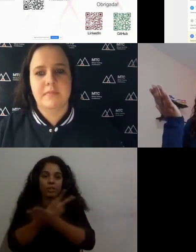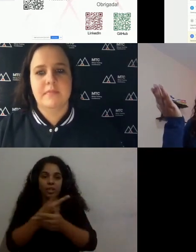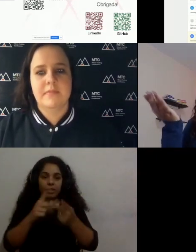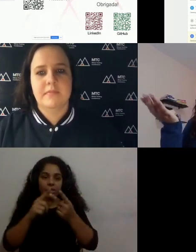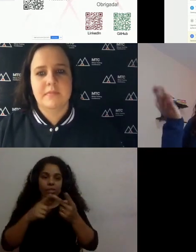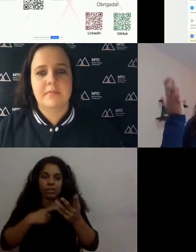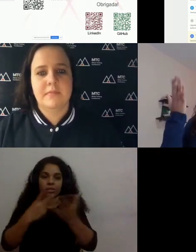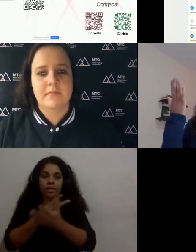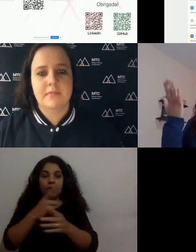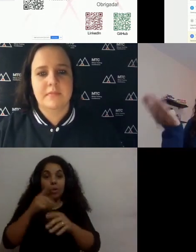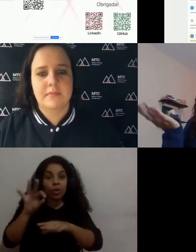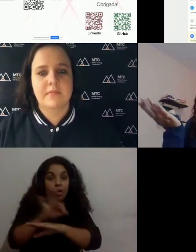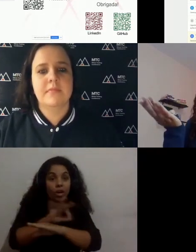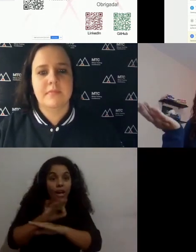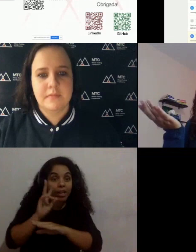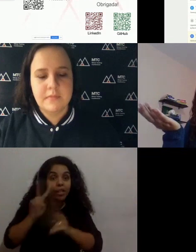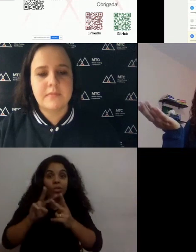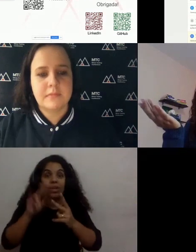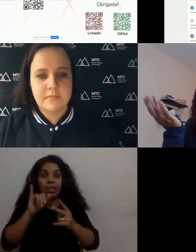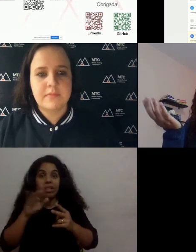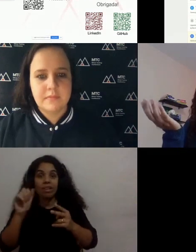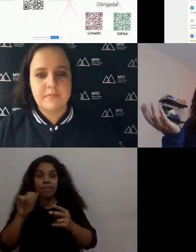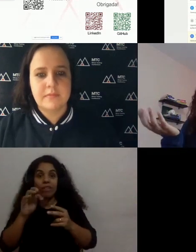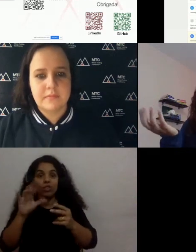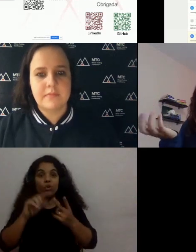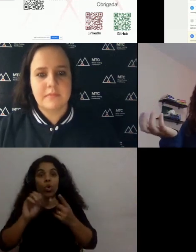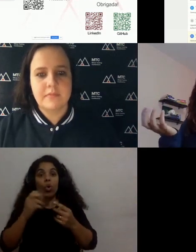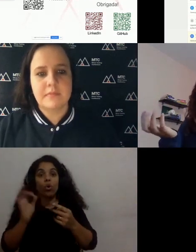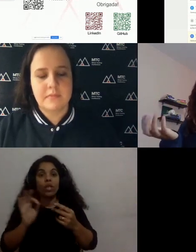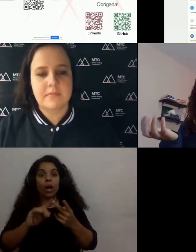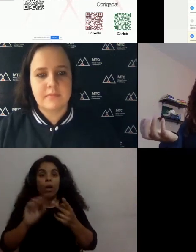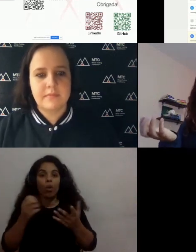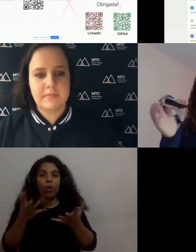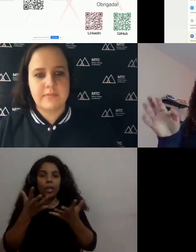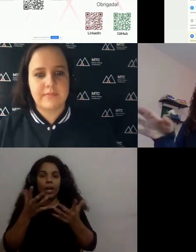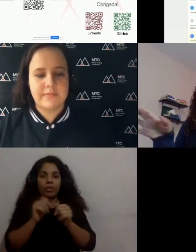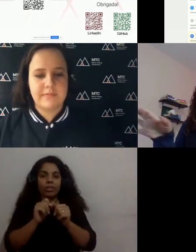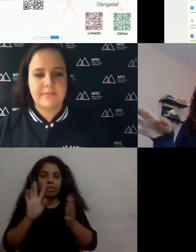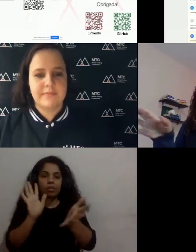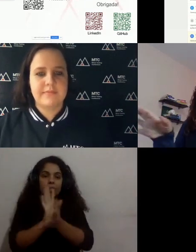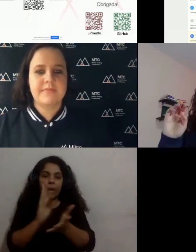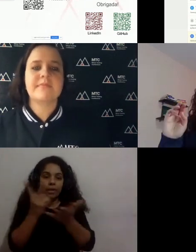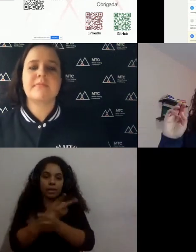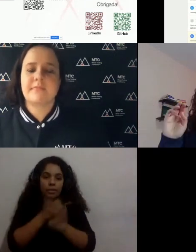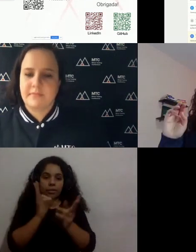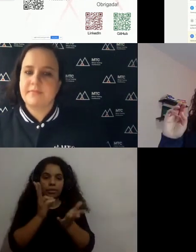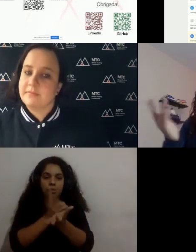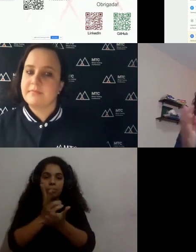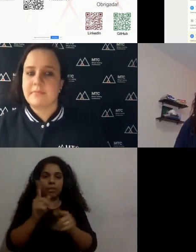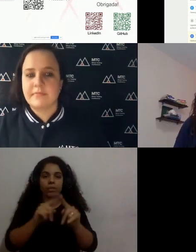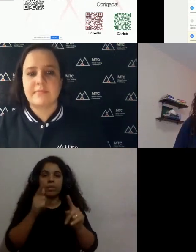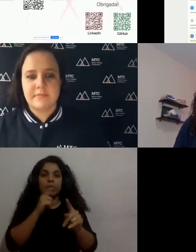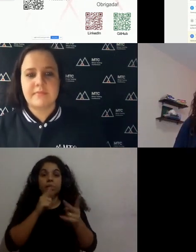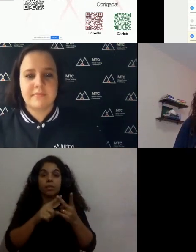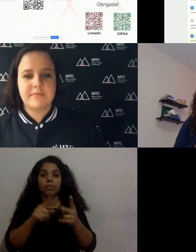parte de arquitetura, olhando a parte de infraestrutura, ou não, eu quero que ele fique ali na mesmice. Então,